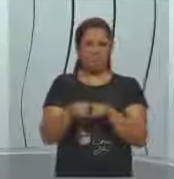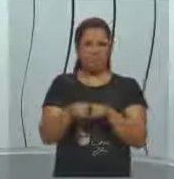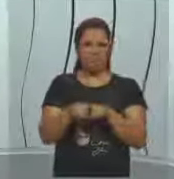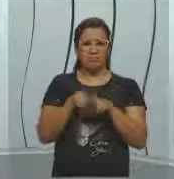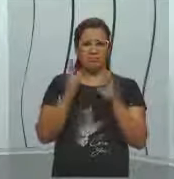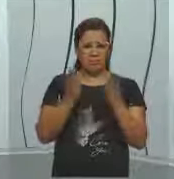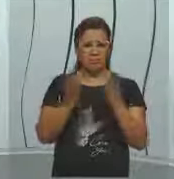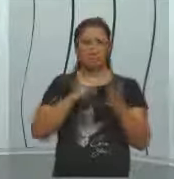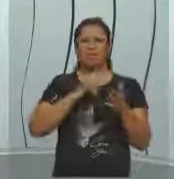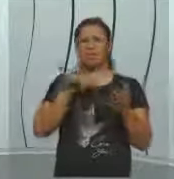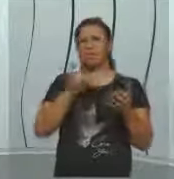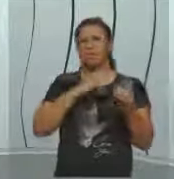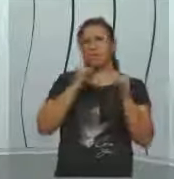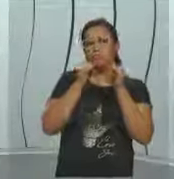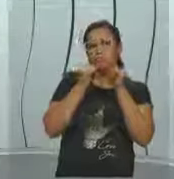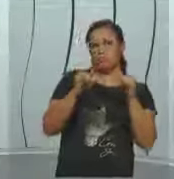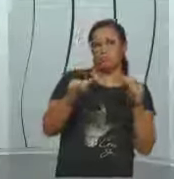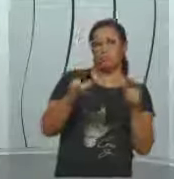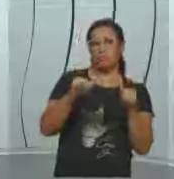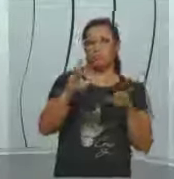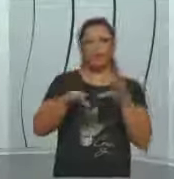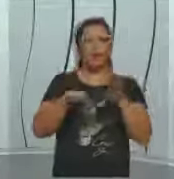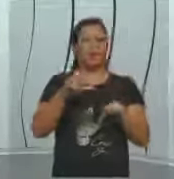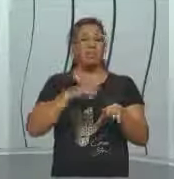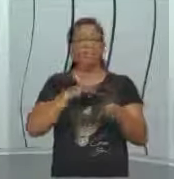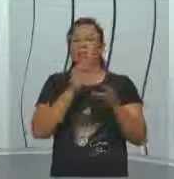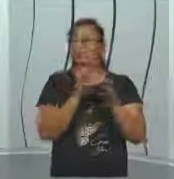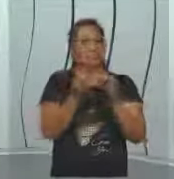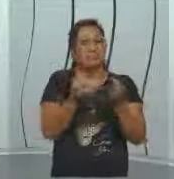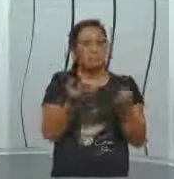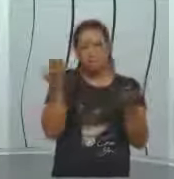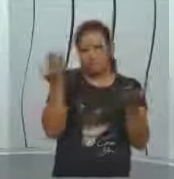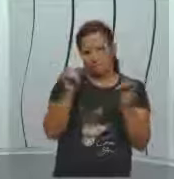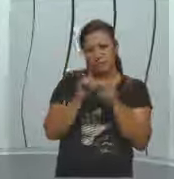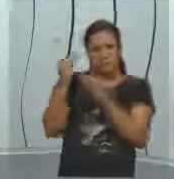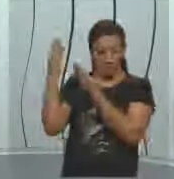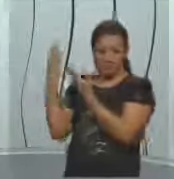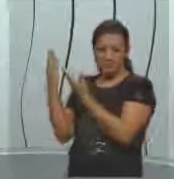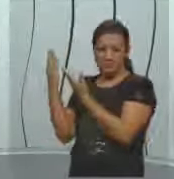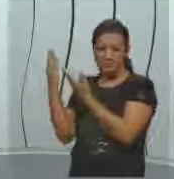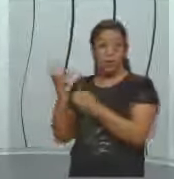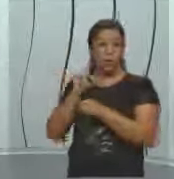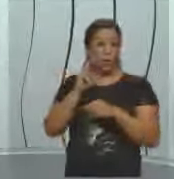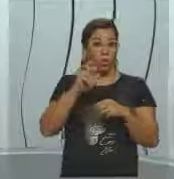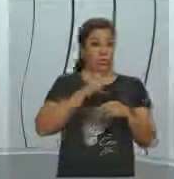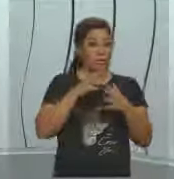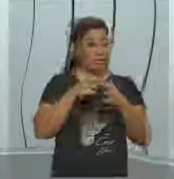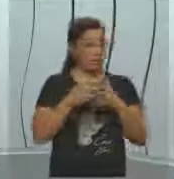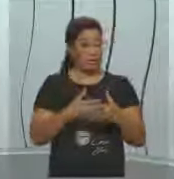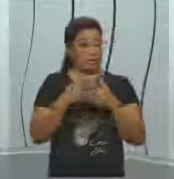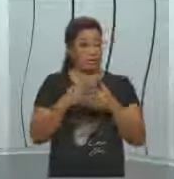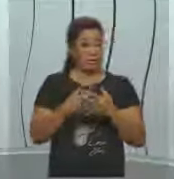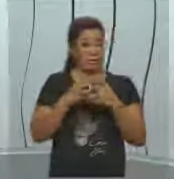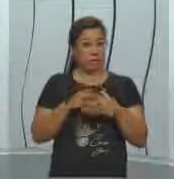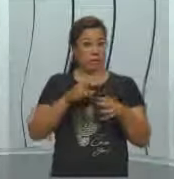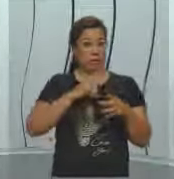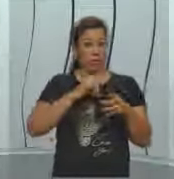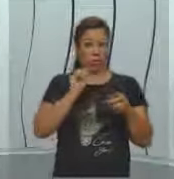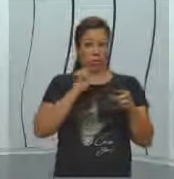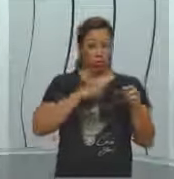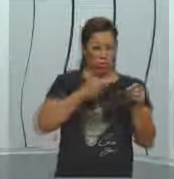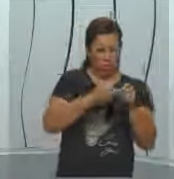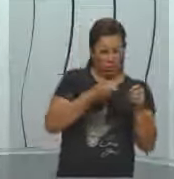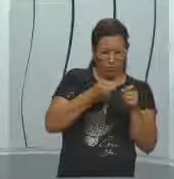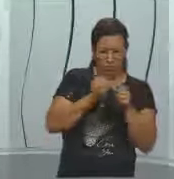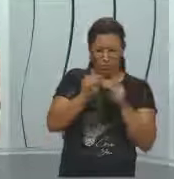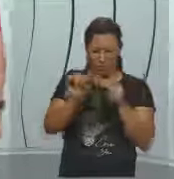circuitos elétricos, eles podem ser desde coisas muito simples, como esse aqui, como coisas bastante complexas, com muitos e muitos